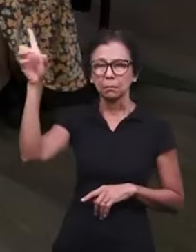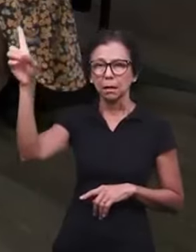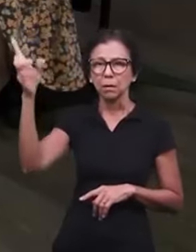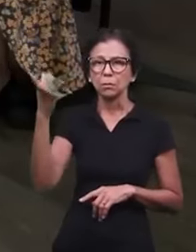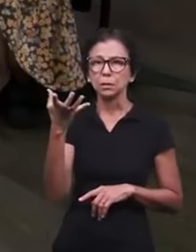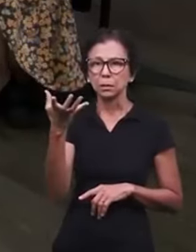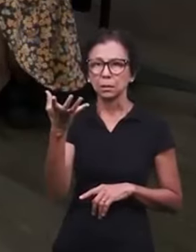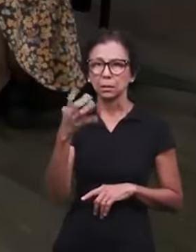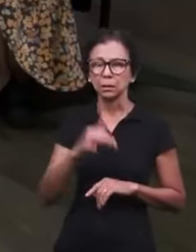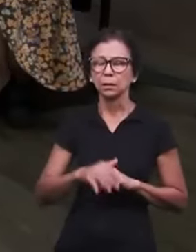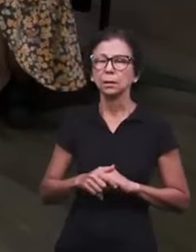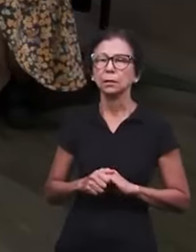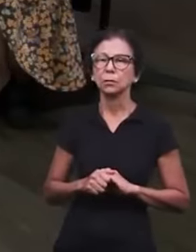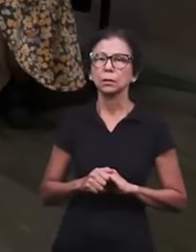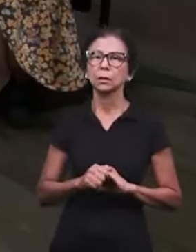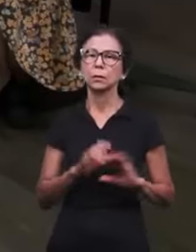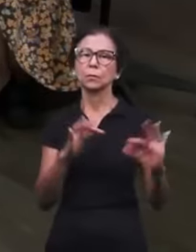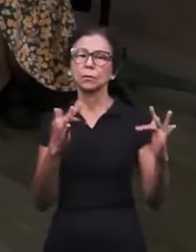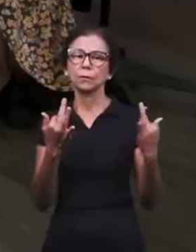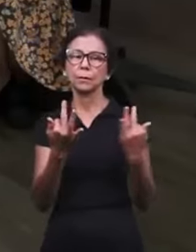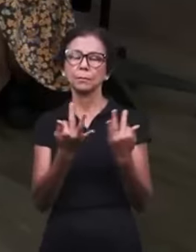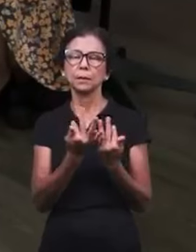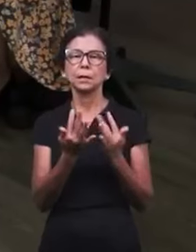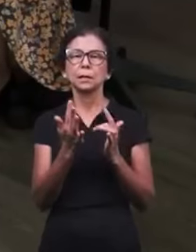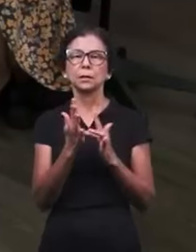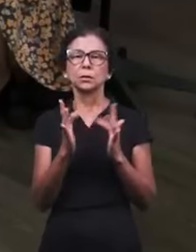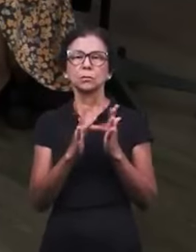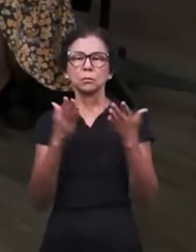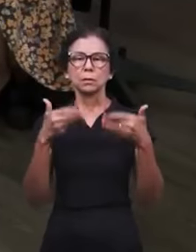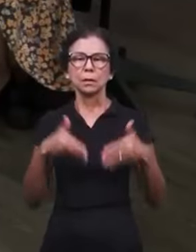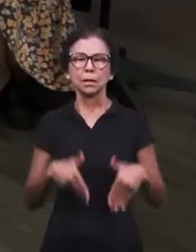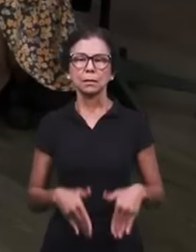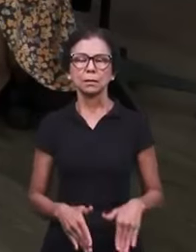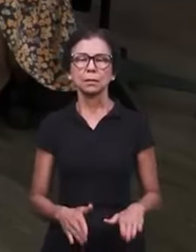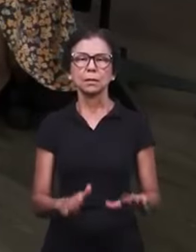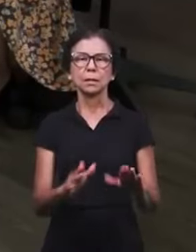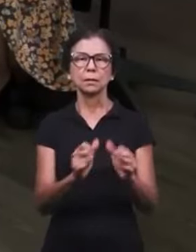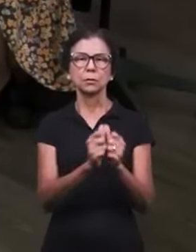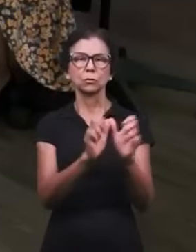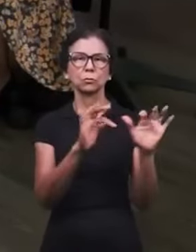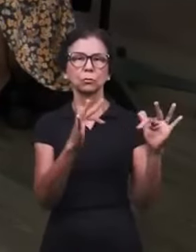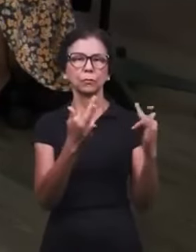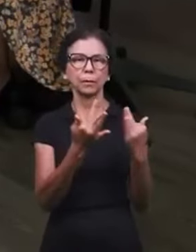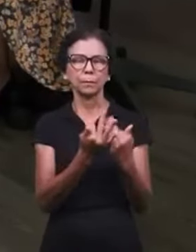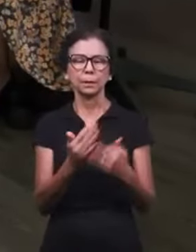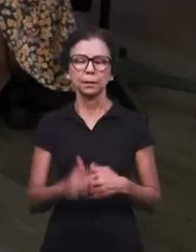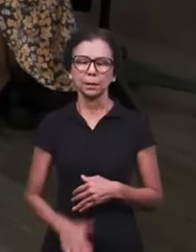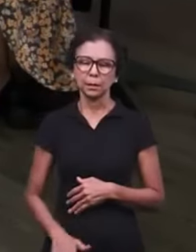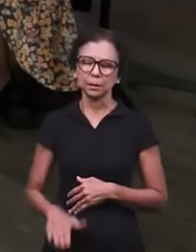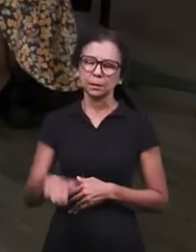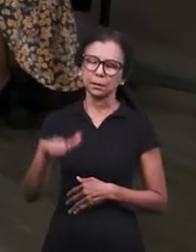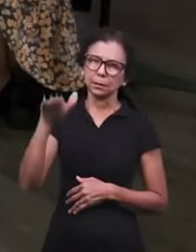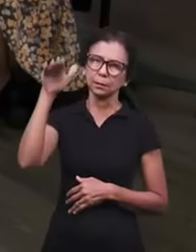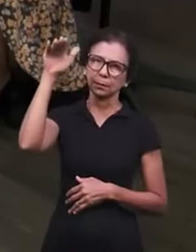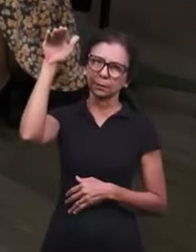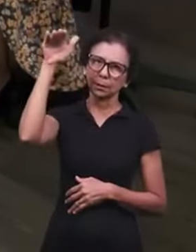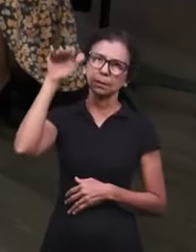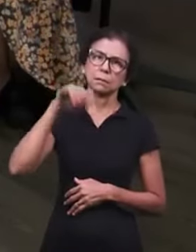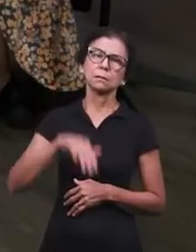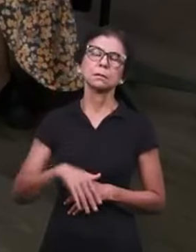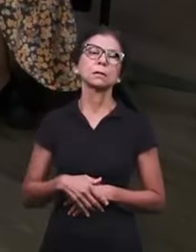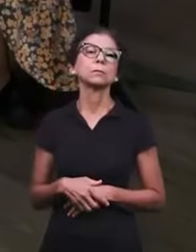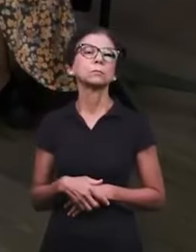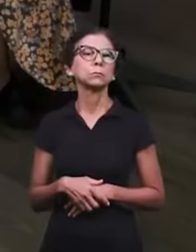nascesse no meio de uma família crescesse no meio de uma família e é interessante que a Bíblia diz que Jesus era sujeito